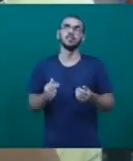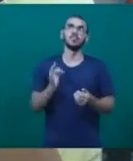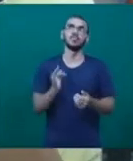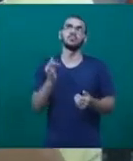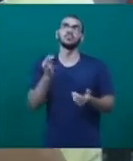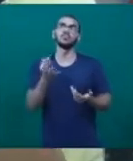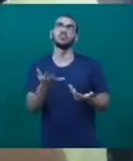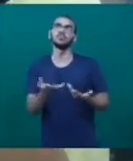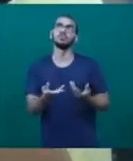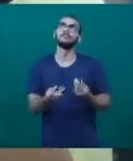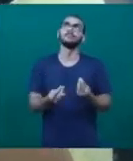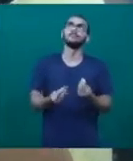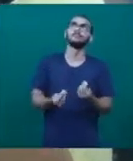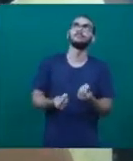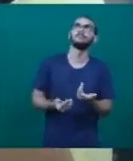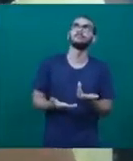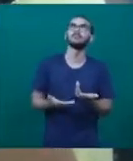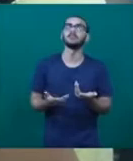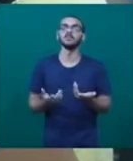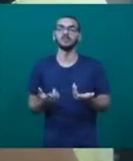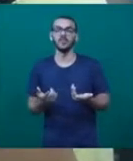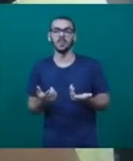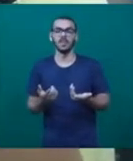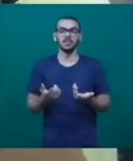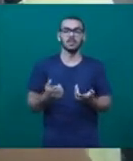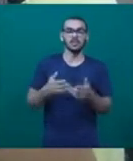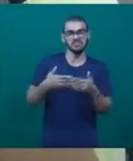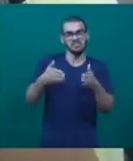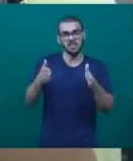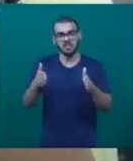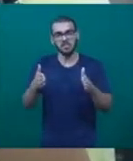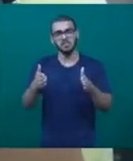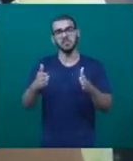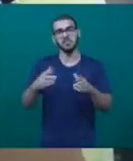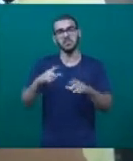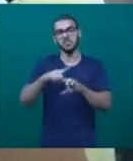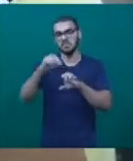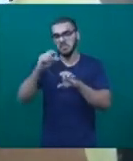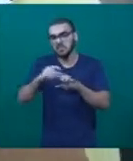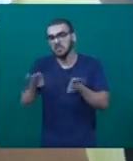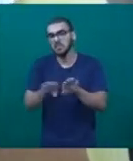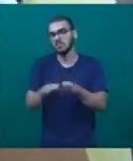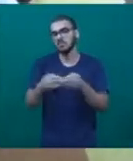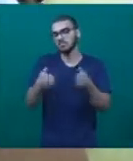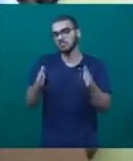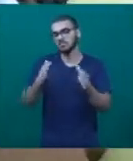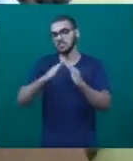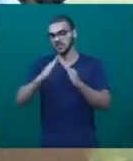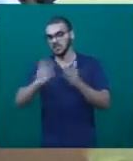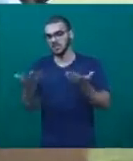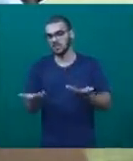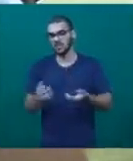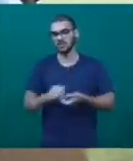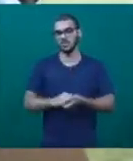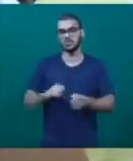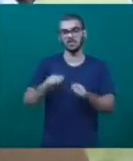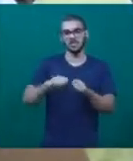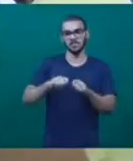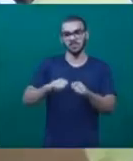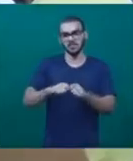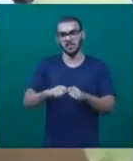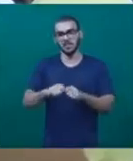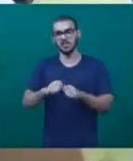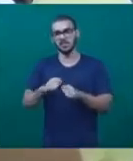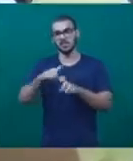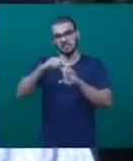futuro emprego, mas de imediato mesmo para abrir um negócio próprio, não tenho uma condição de renda, né? Para fazer